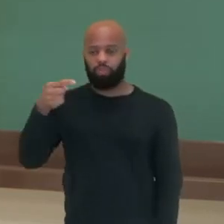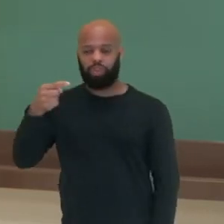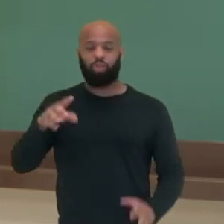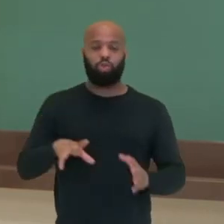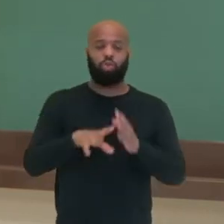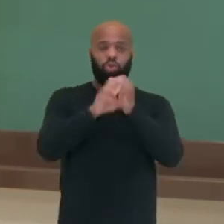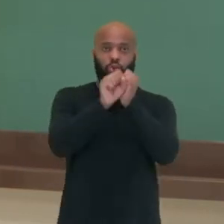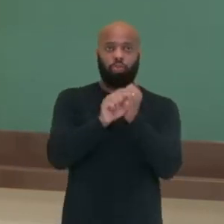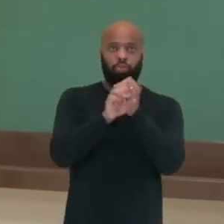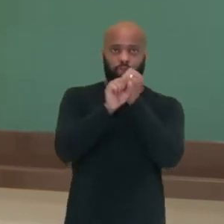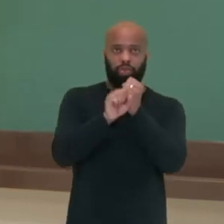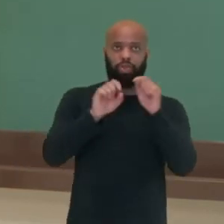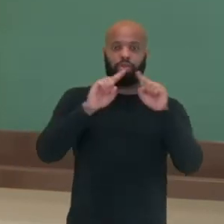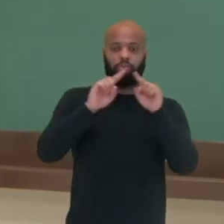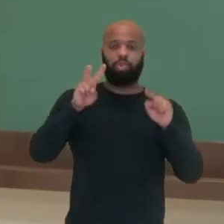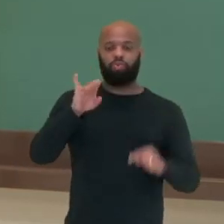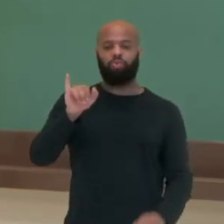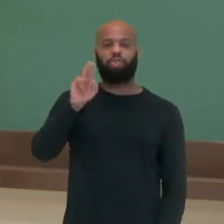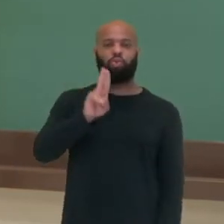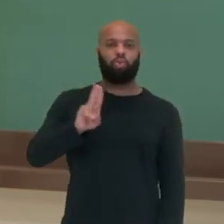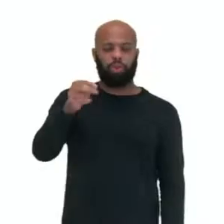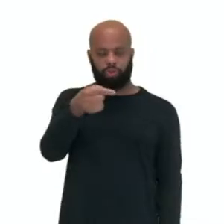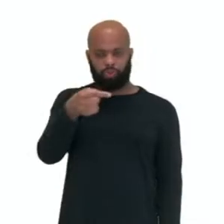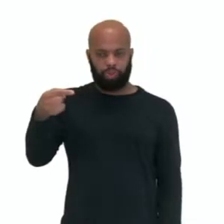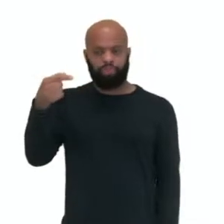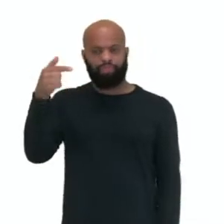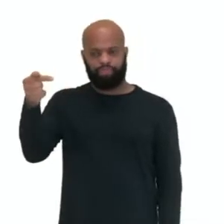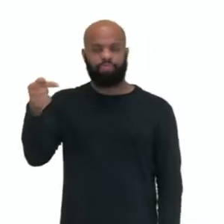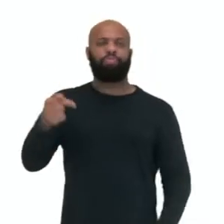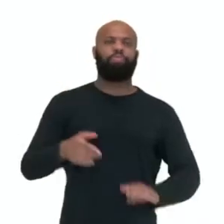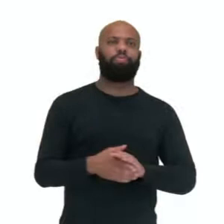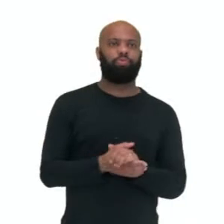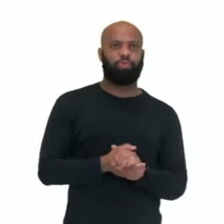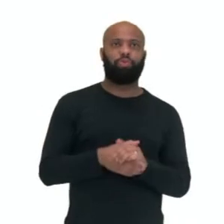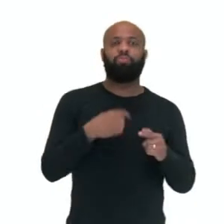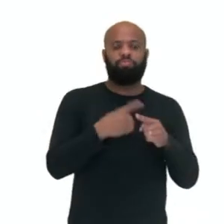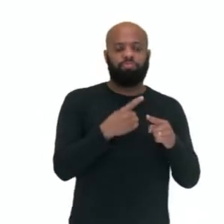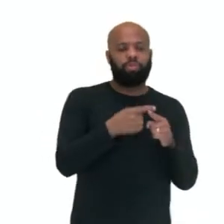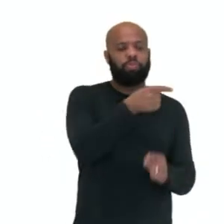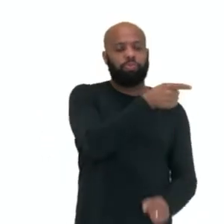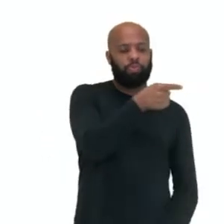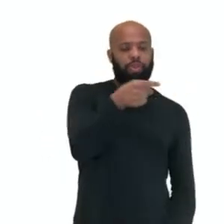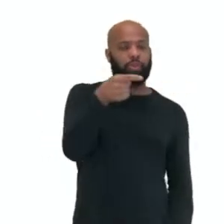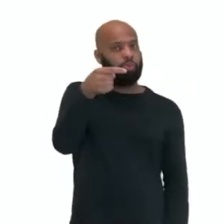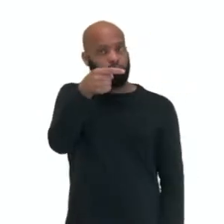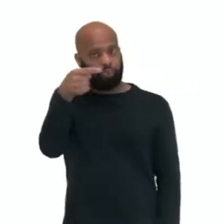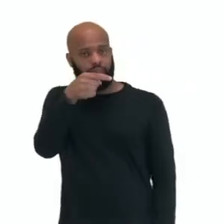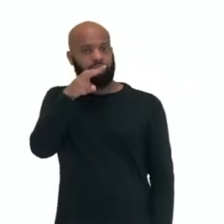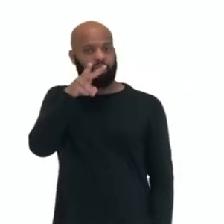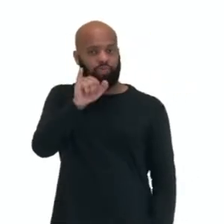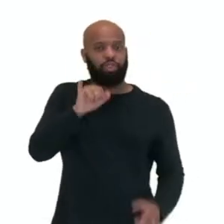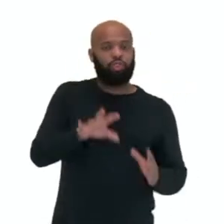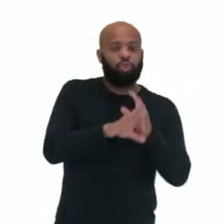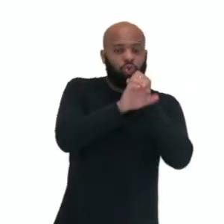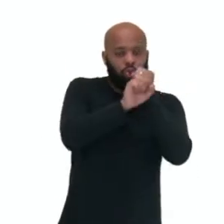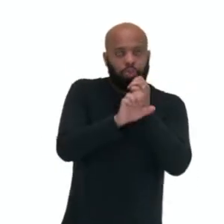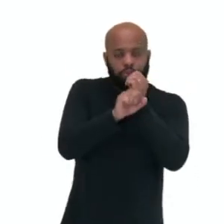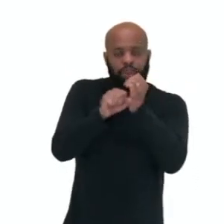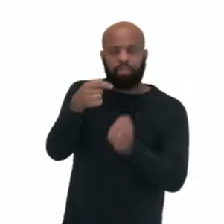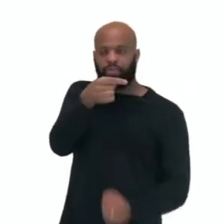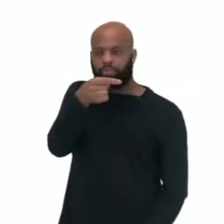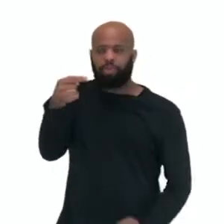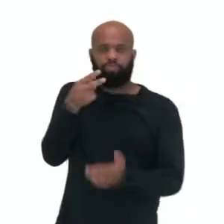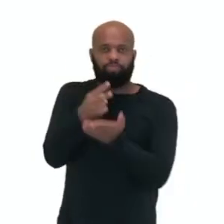e somamos. 3 mais 4, 7. Então, portanto, menos 3 mais menos 4, menos